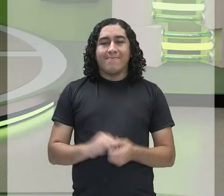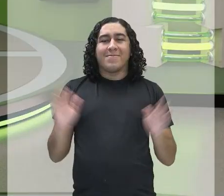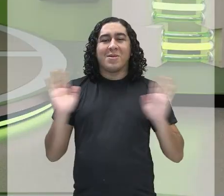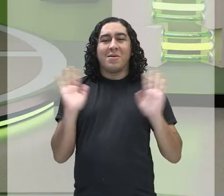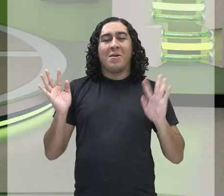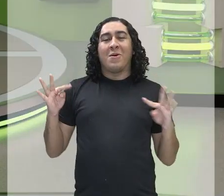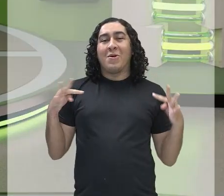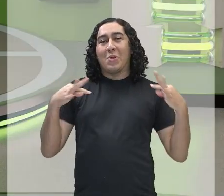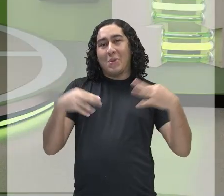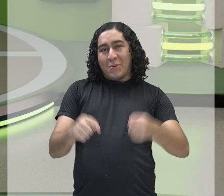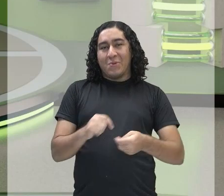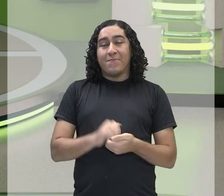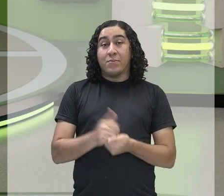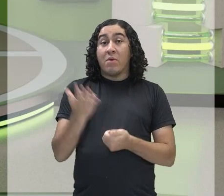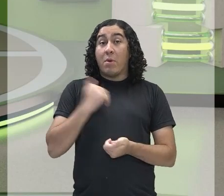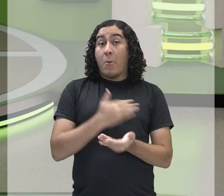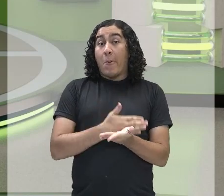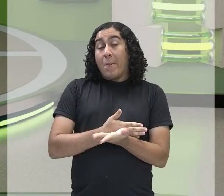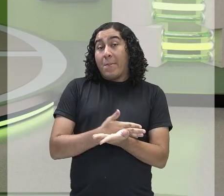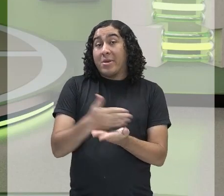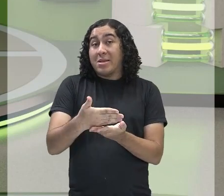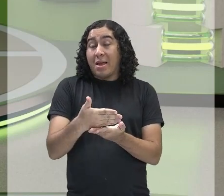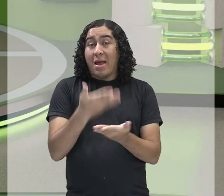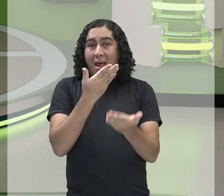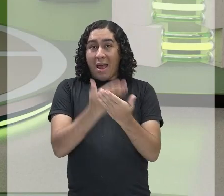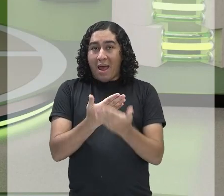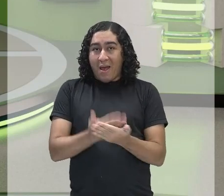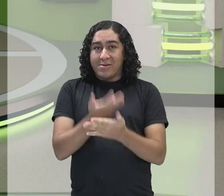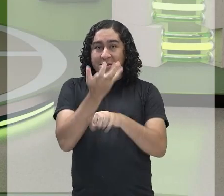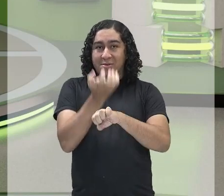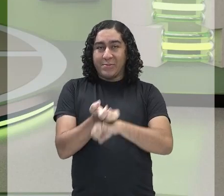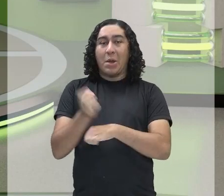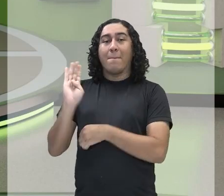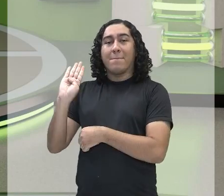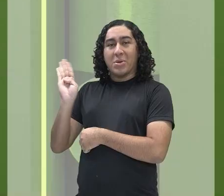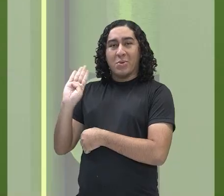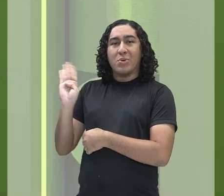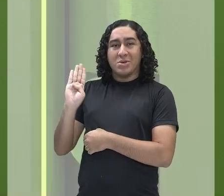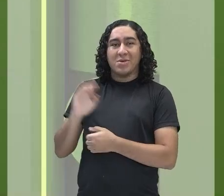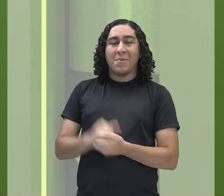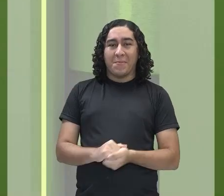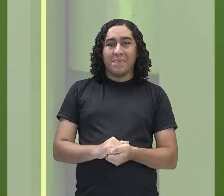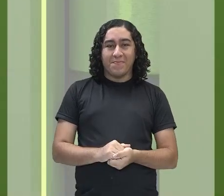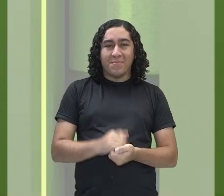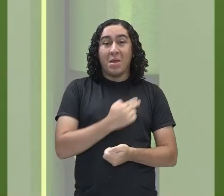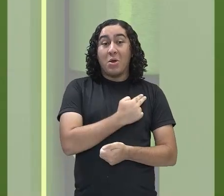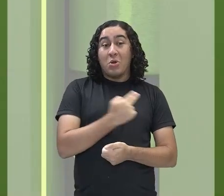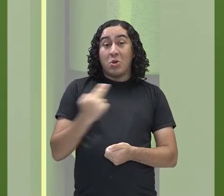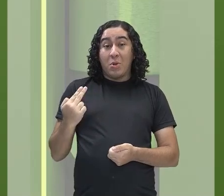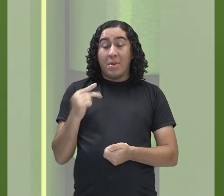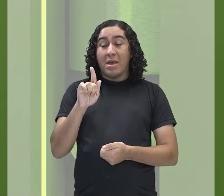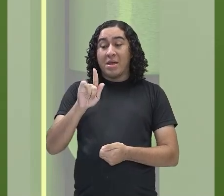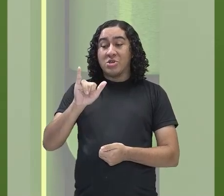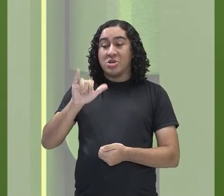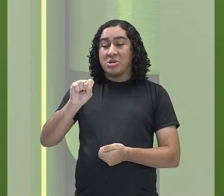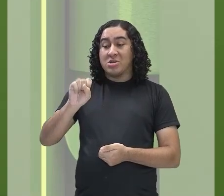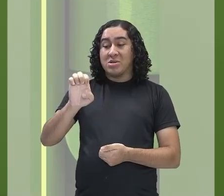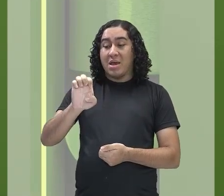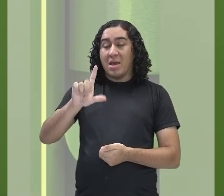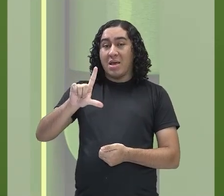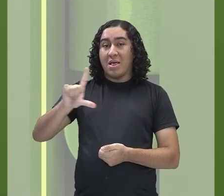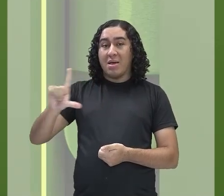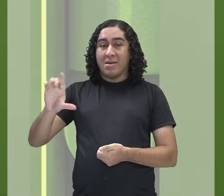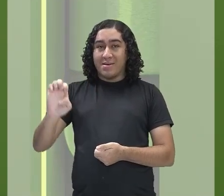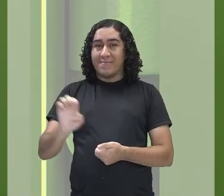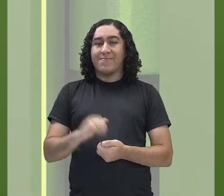Olá a todos, vamos dar início à nossa aula de Biologia. Sou a professora Gisele Palmeira e